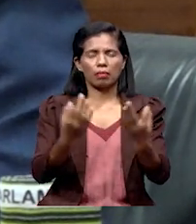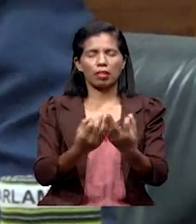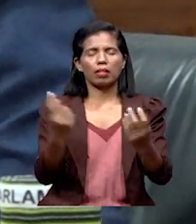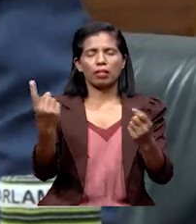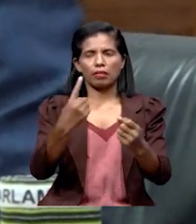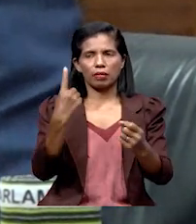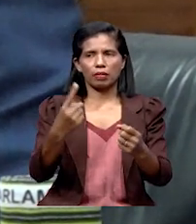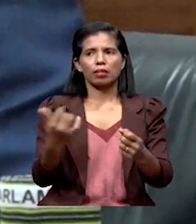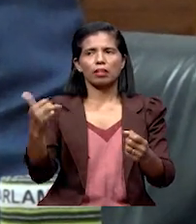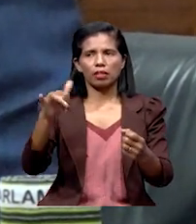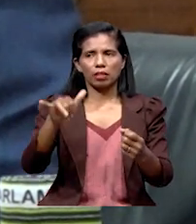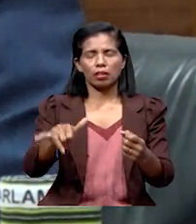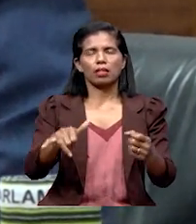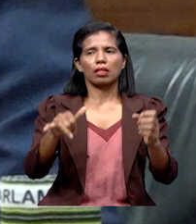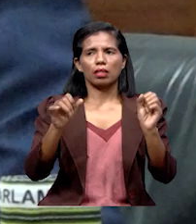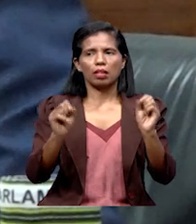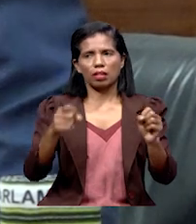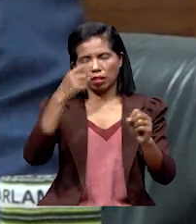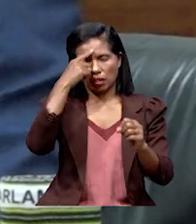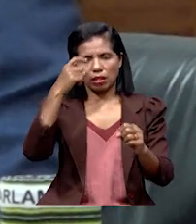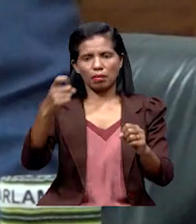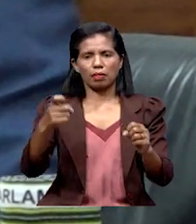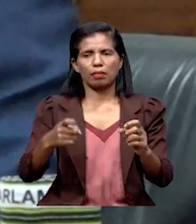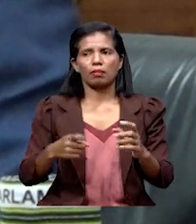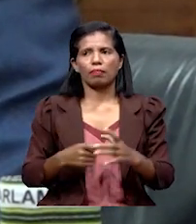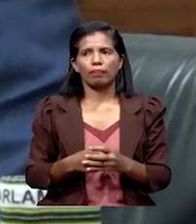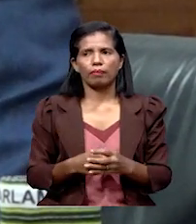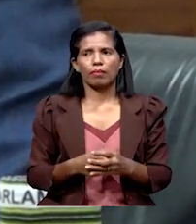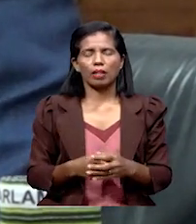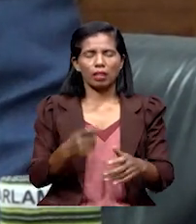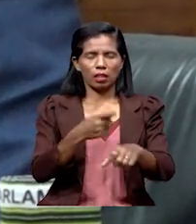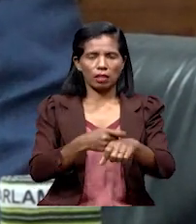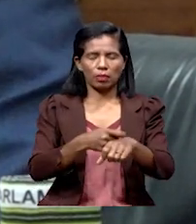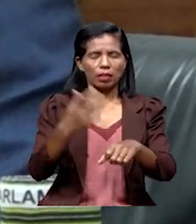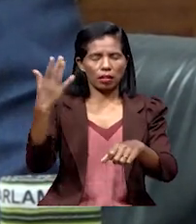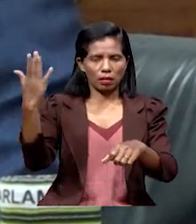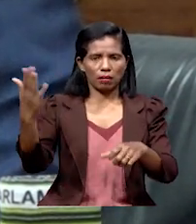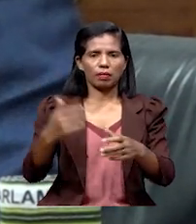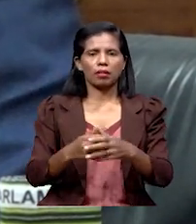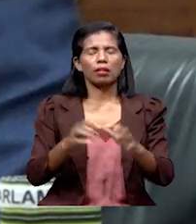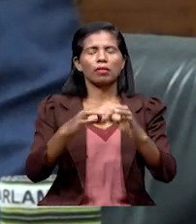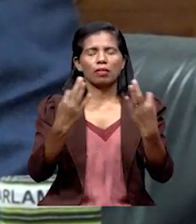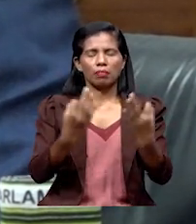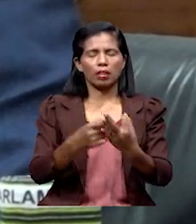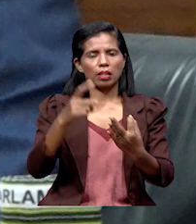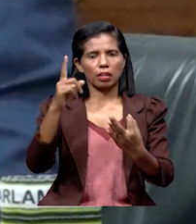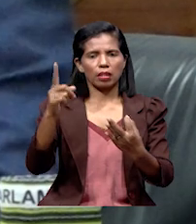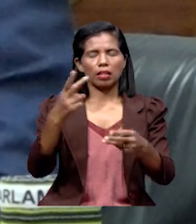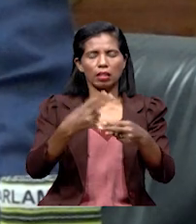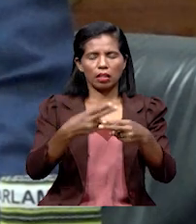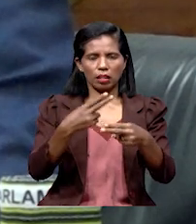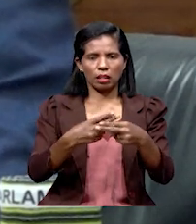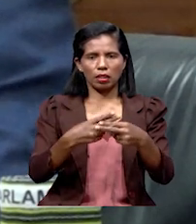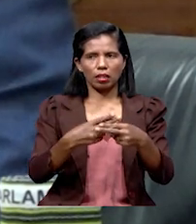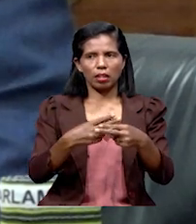nafat ni antang sirnemus tamba ne maka iha iha tempo ne ba iha balu umakain da ne be nara mai be na